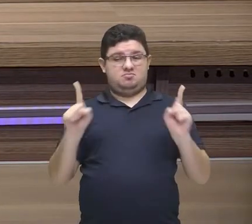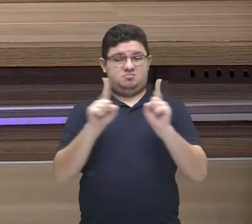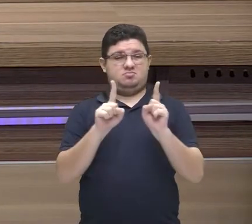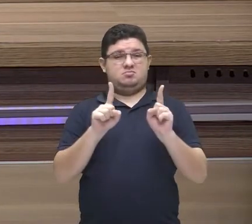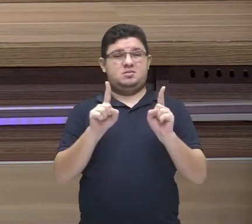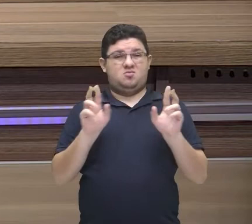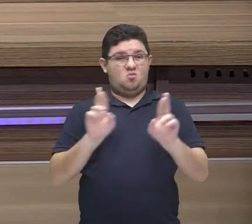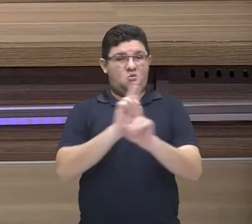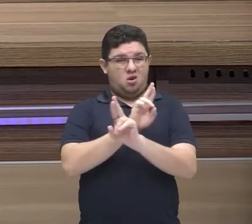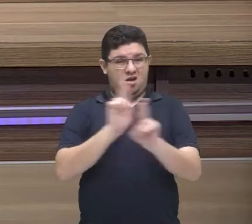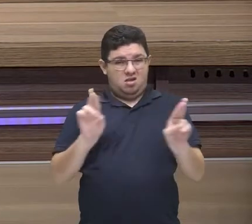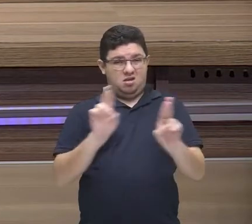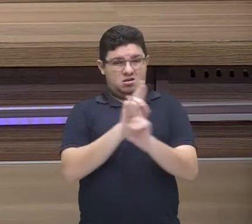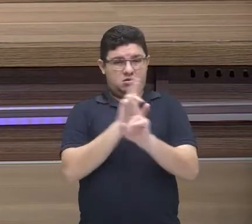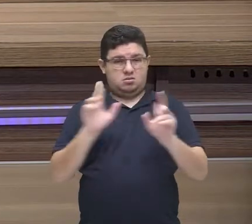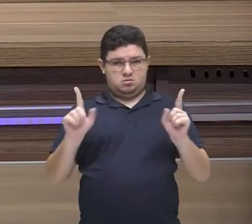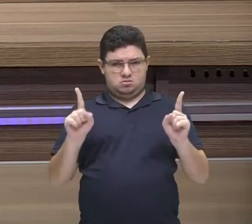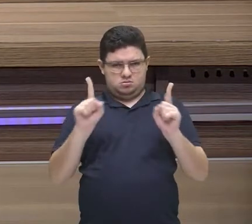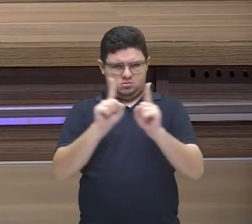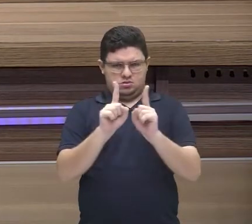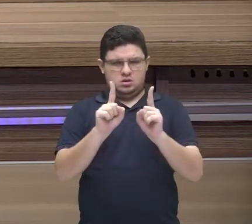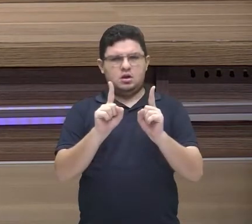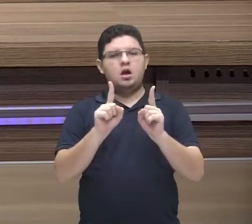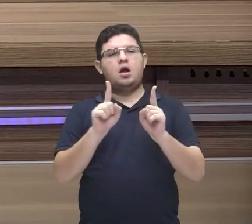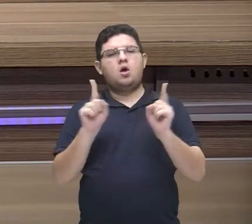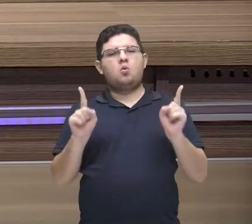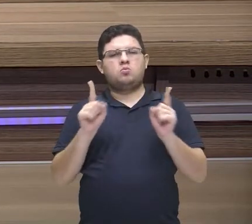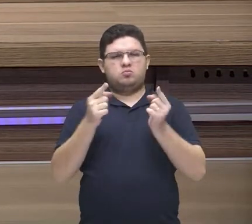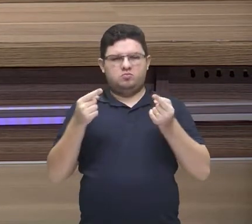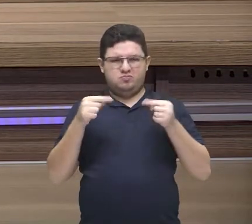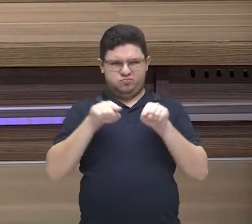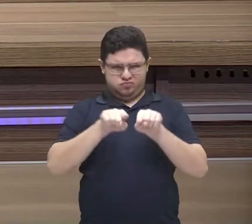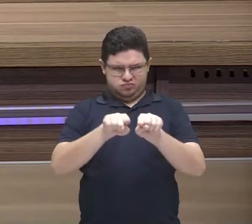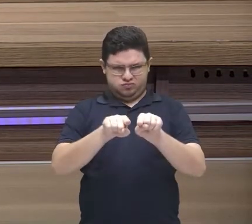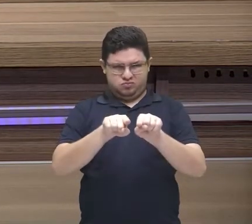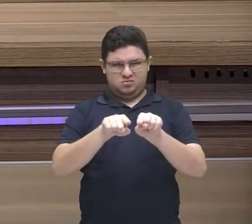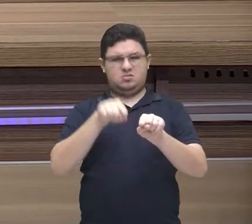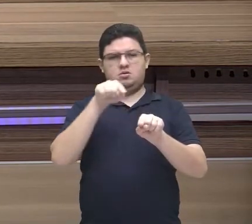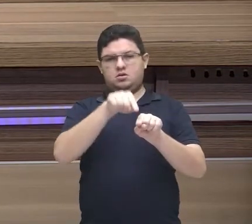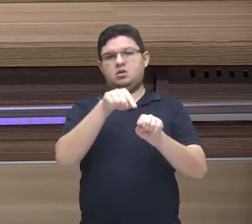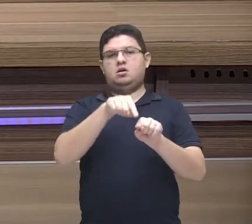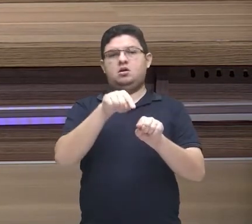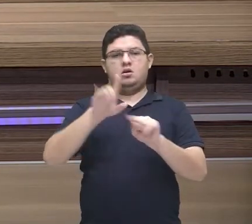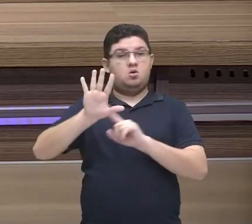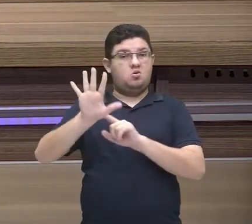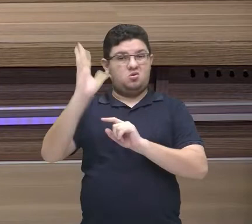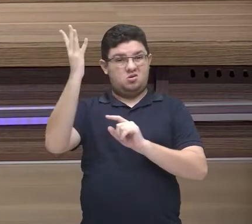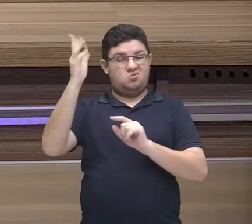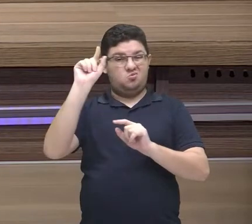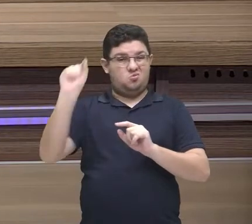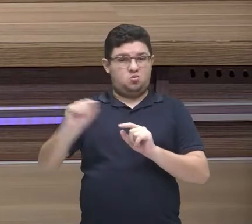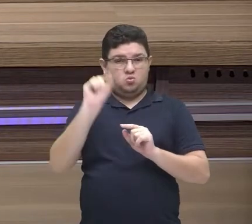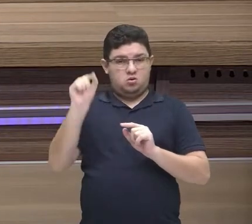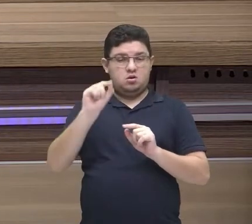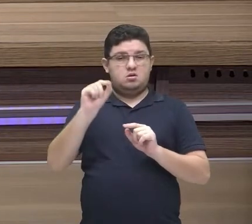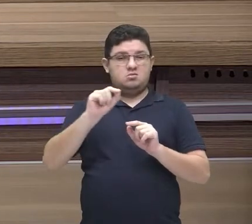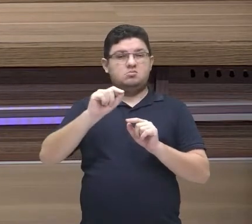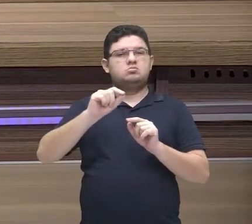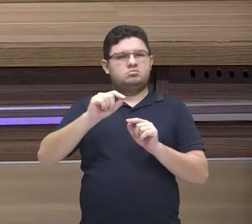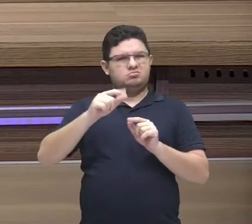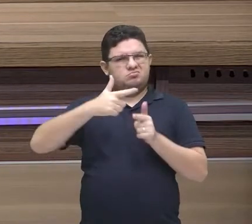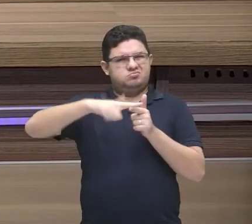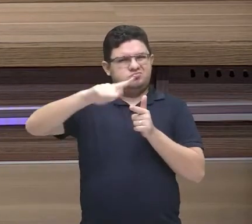começa a informação do exercício da sexualidade, a coisa mais complicada